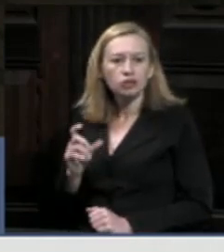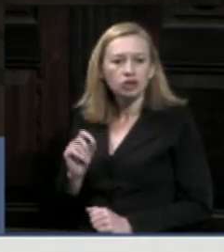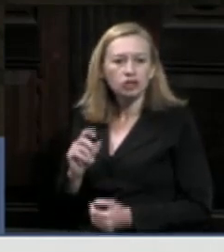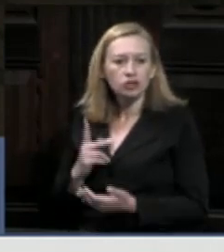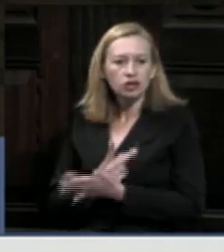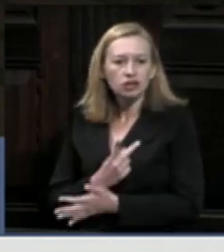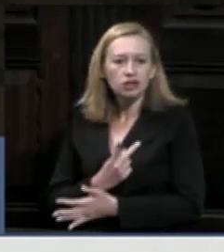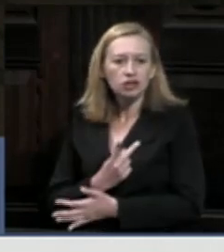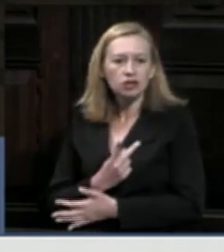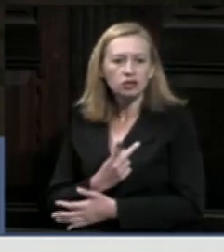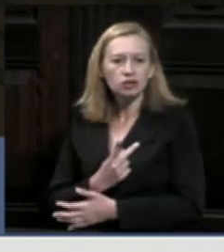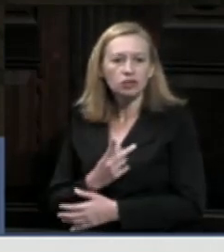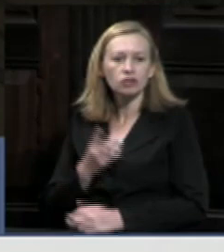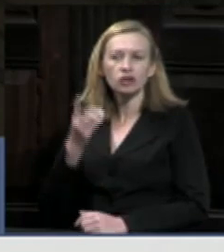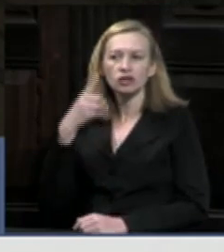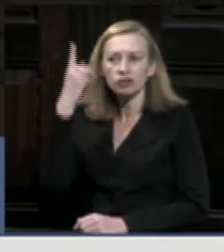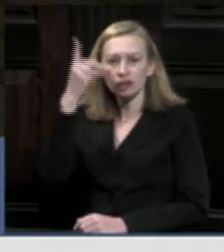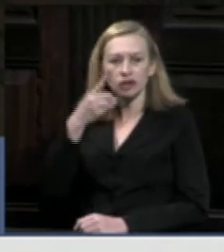fórum de caxias